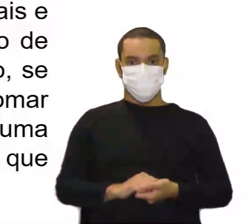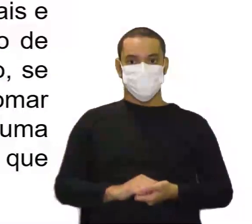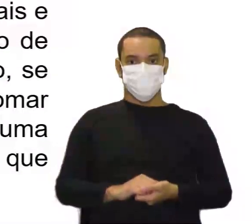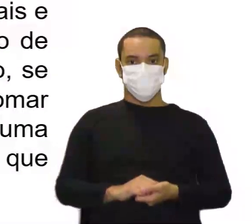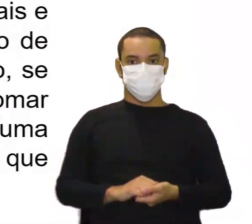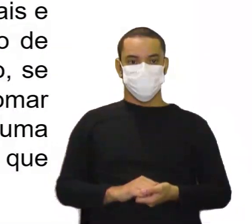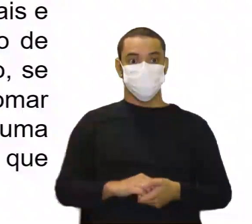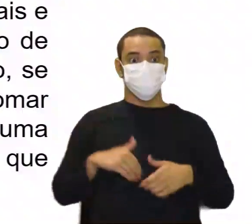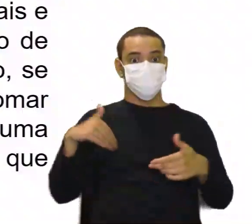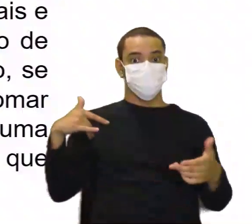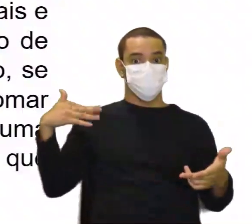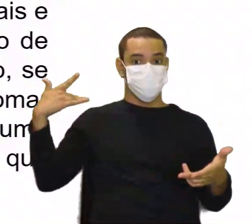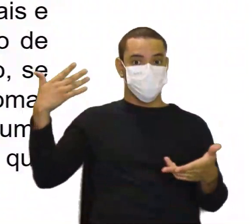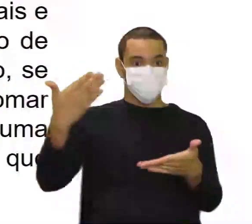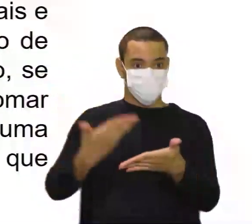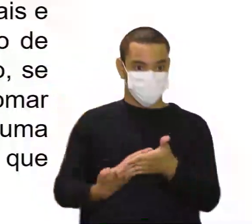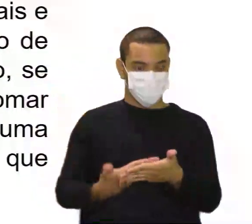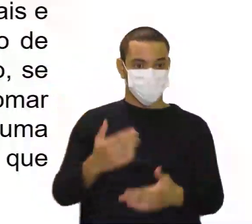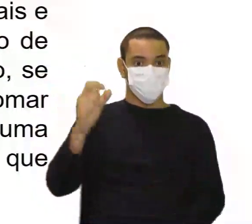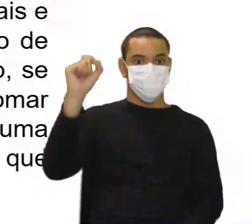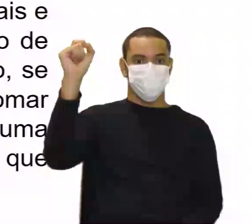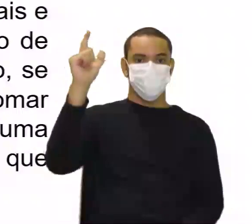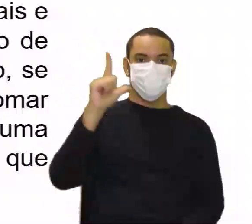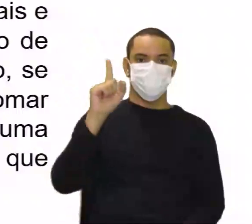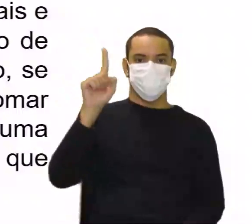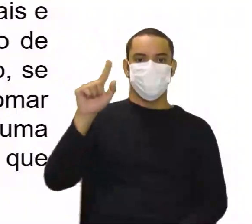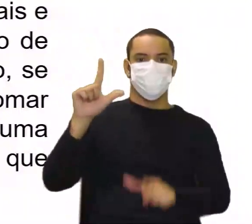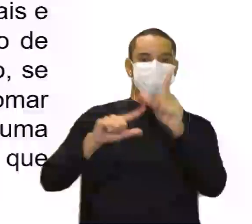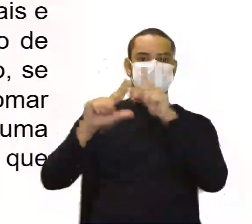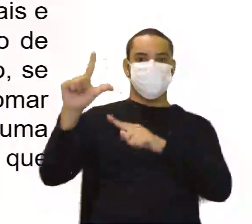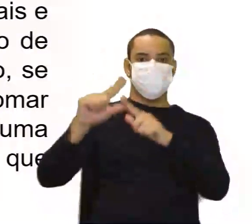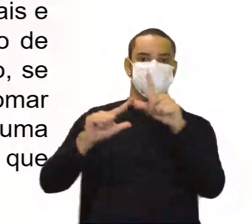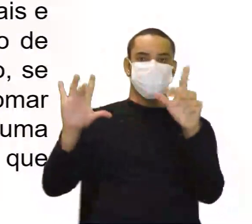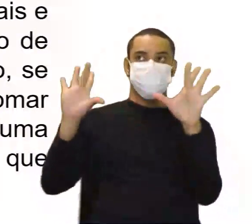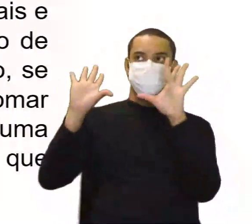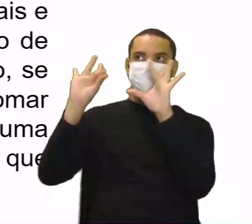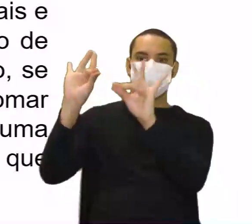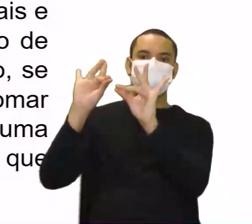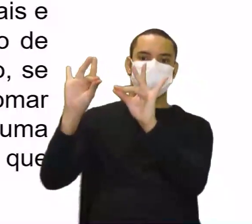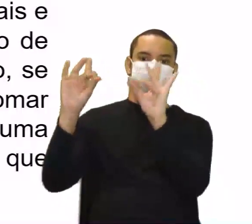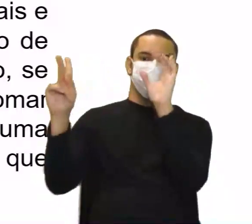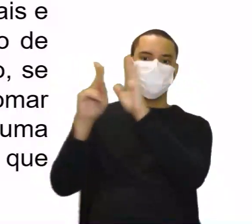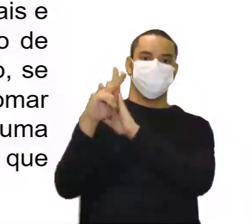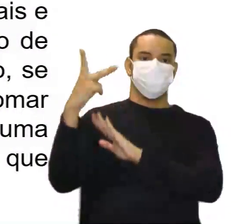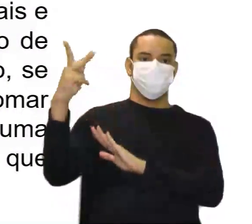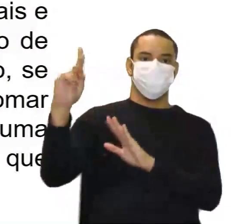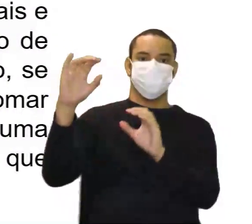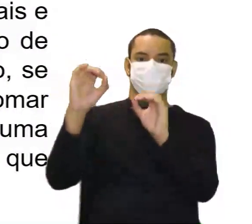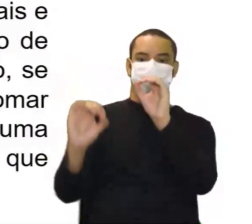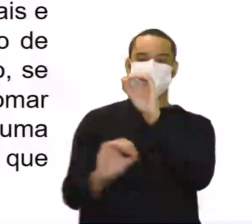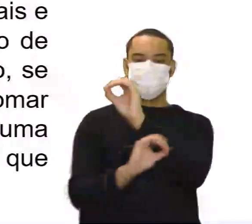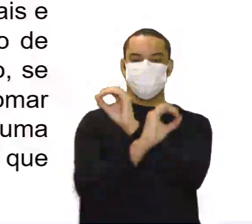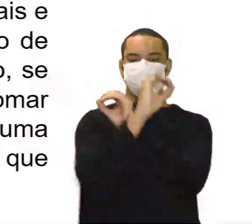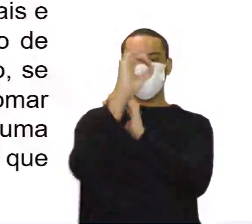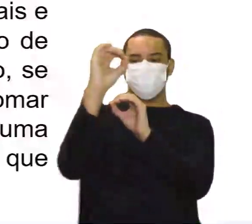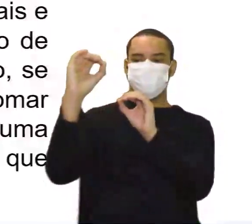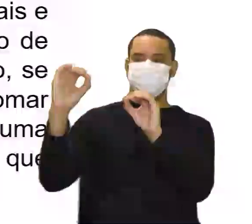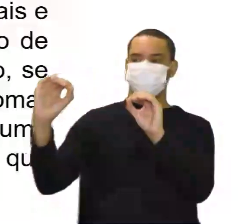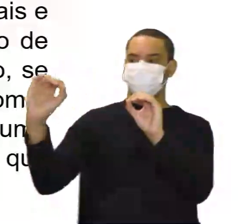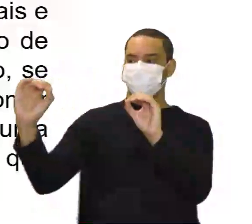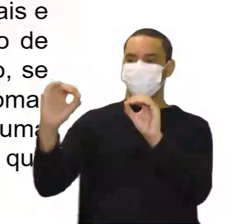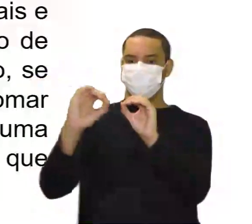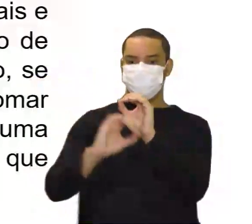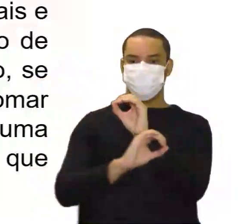convence-me, por fim, de que o Sol é uma estrela fixa, rodeada de planetas que giram em